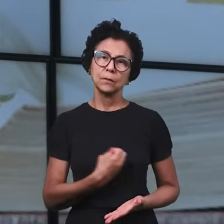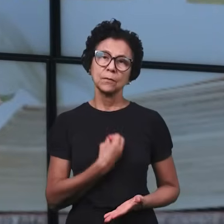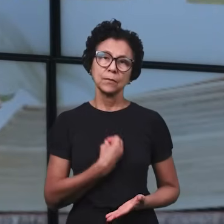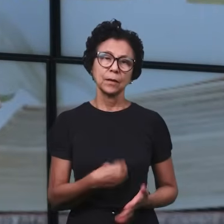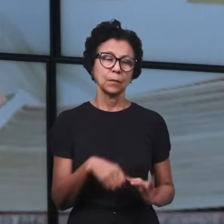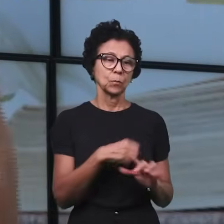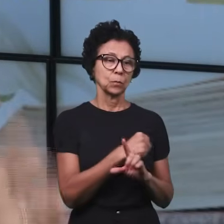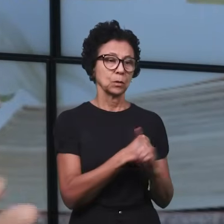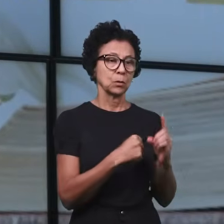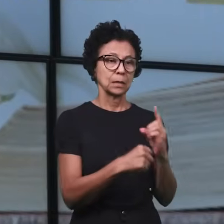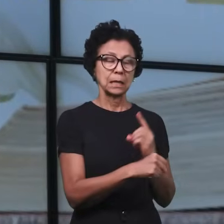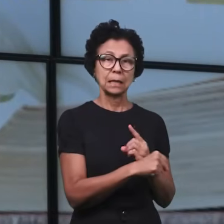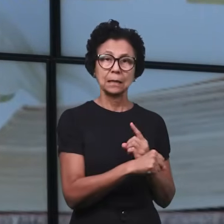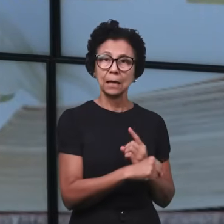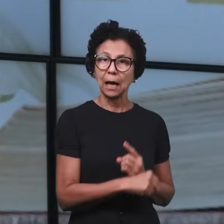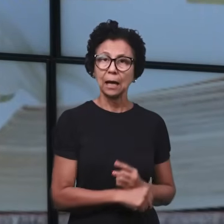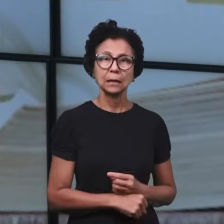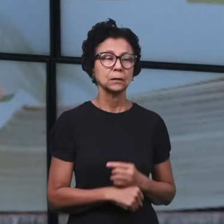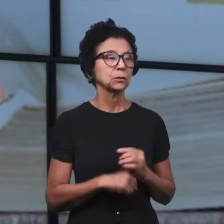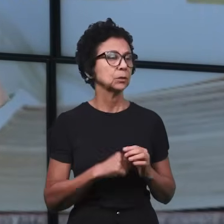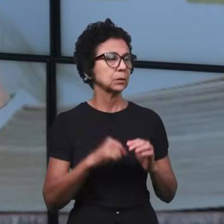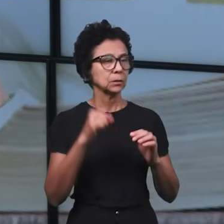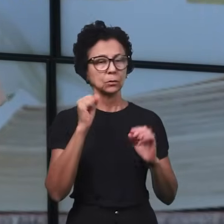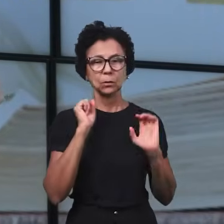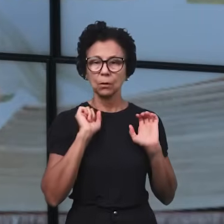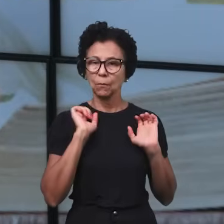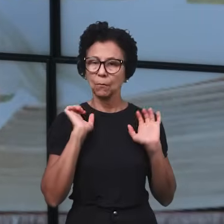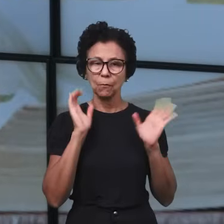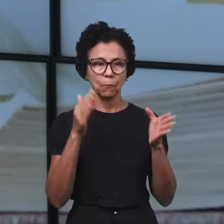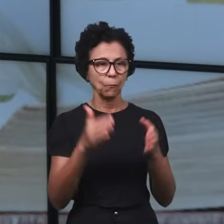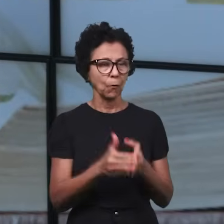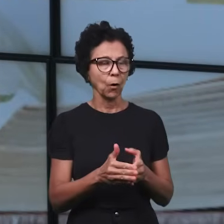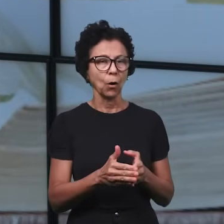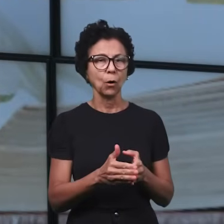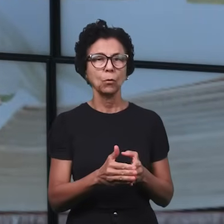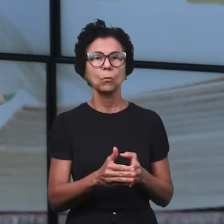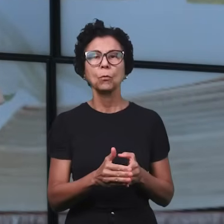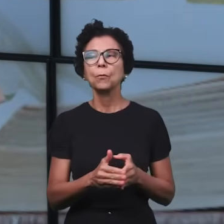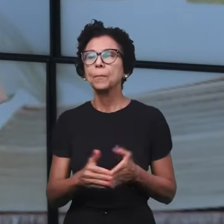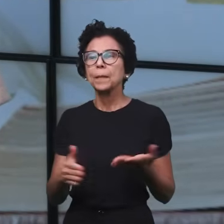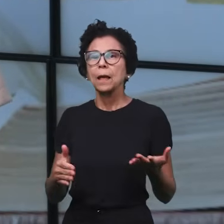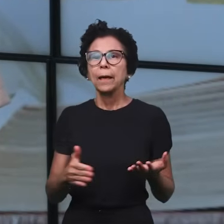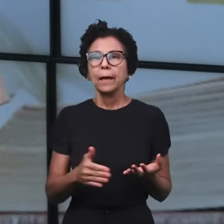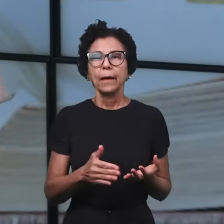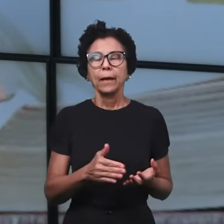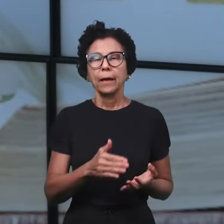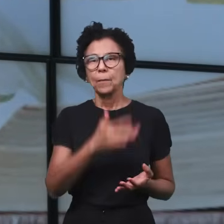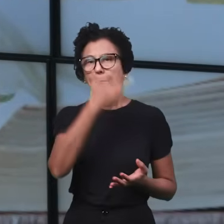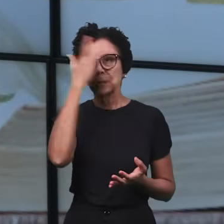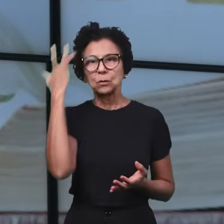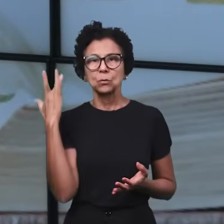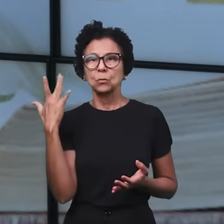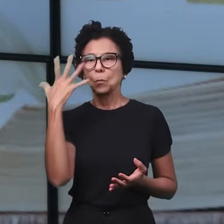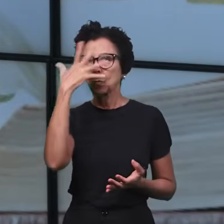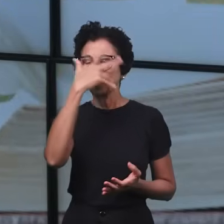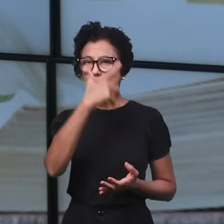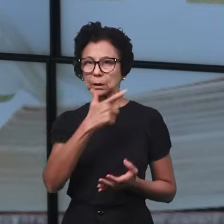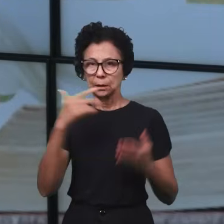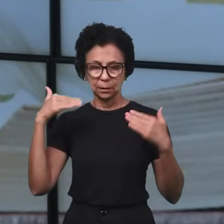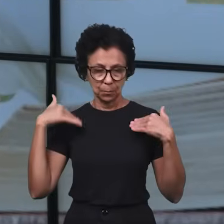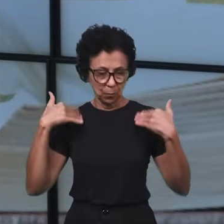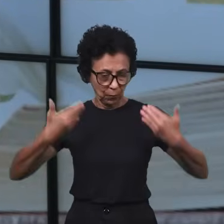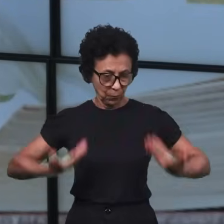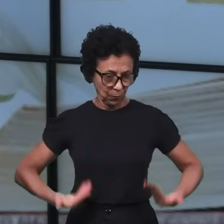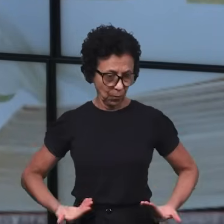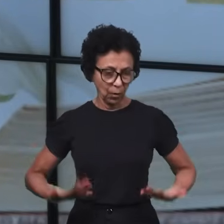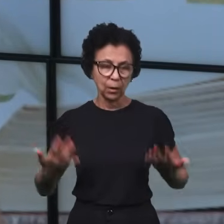todo prega a beleza exterior, o tempo inteiro, inclusive desde as crianças pequenas, adolescentes,